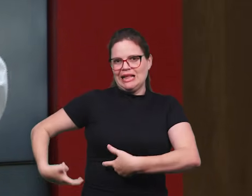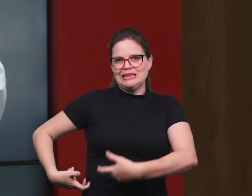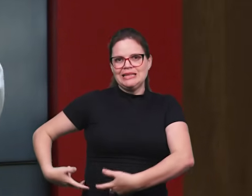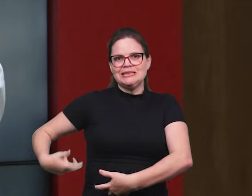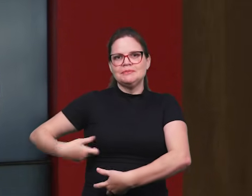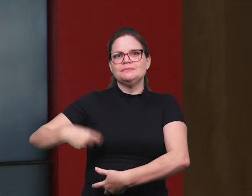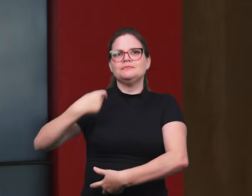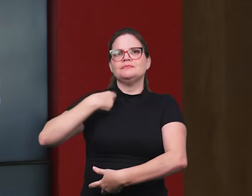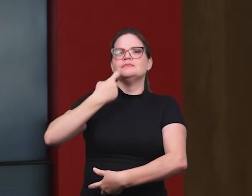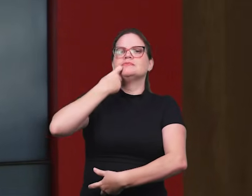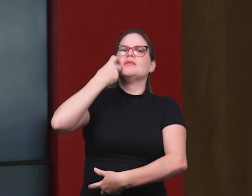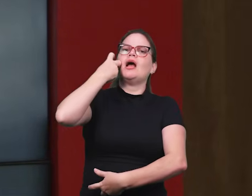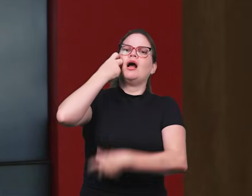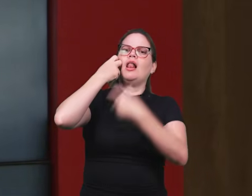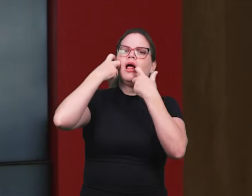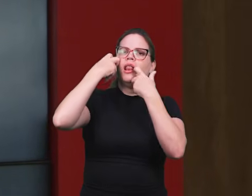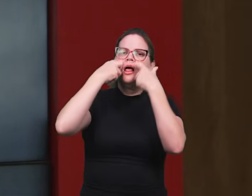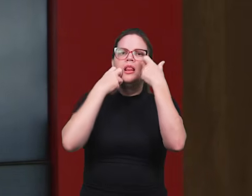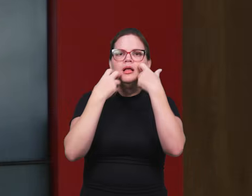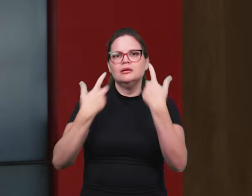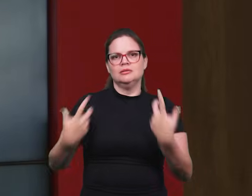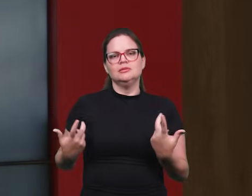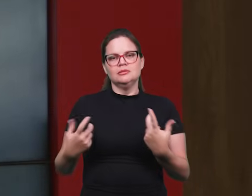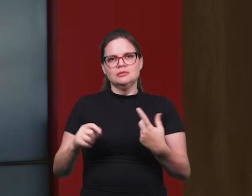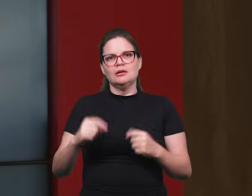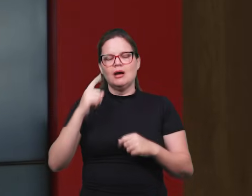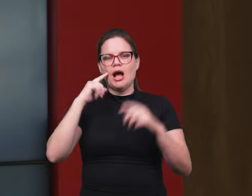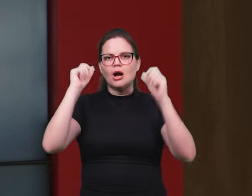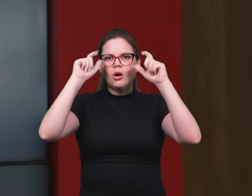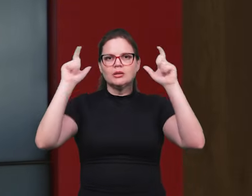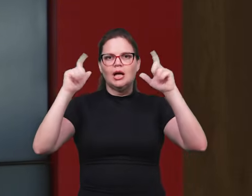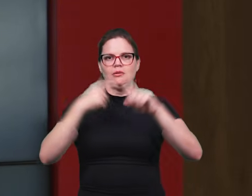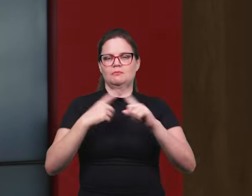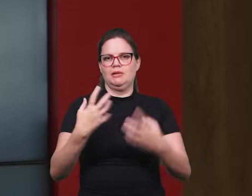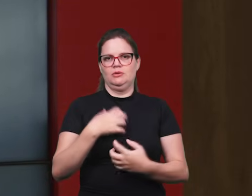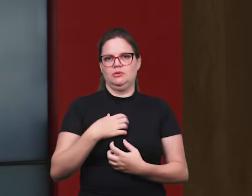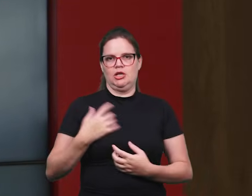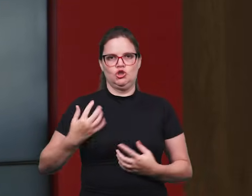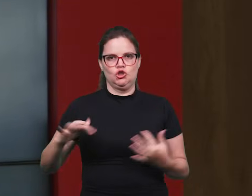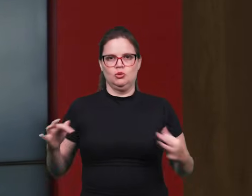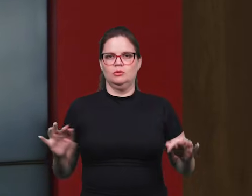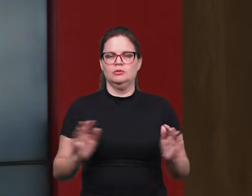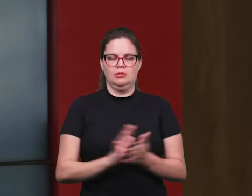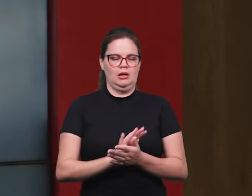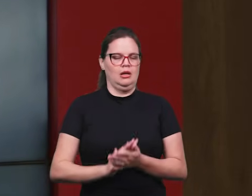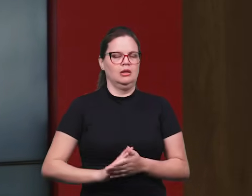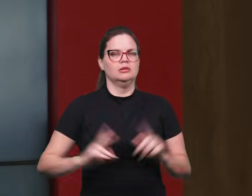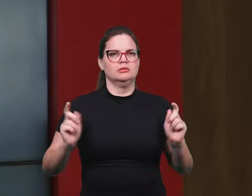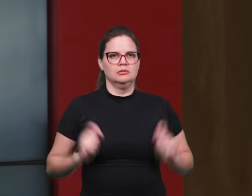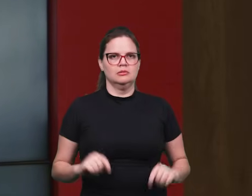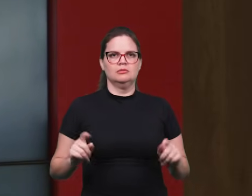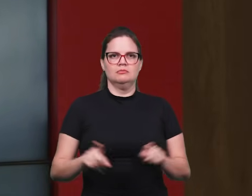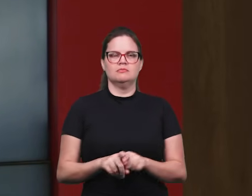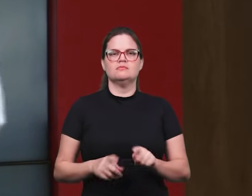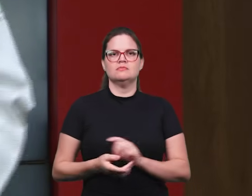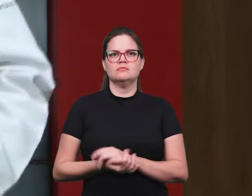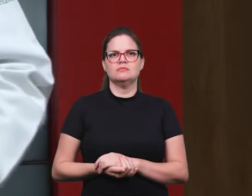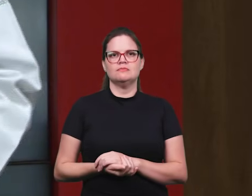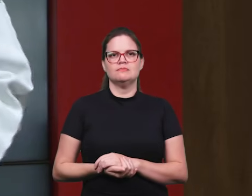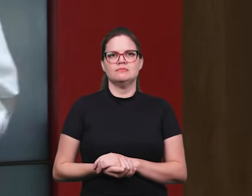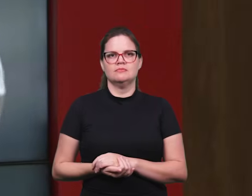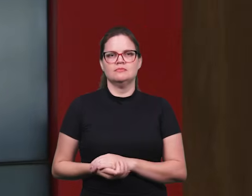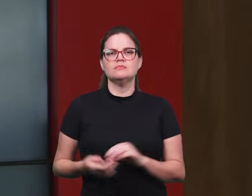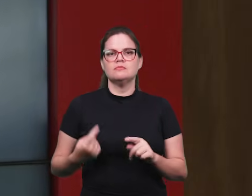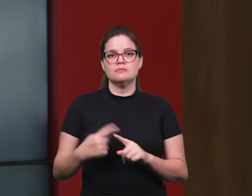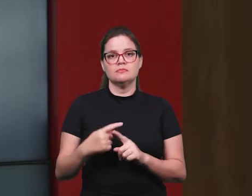boca, faz uma anestesia praticamente acordada, mas sem dor. É possível também. O paciente estômago cheio, intubação difícil